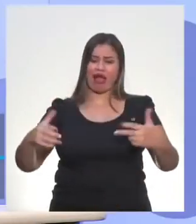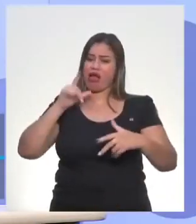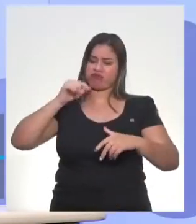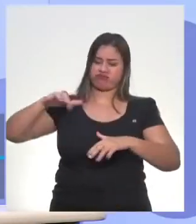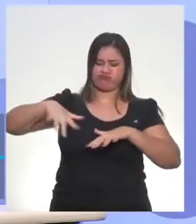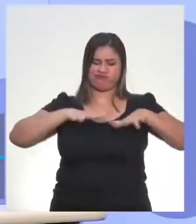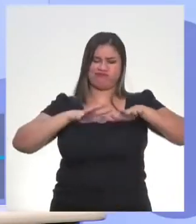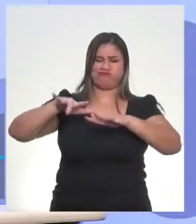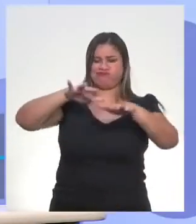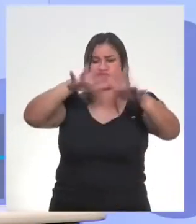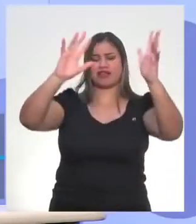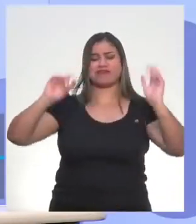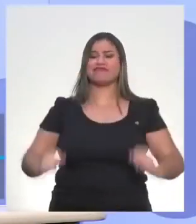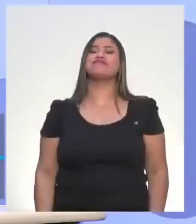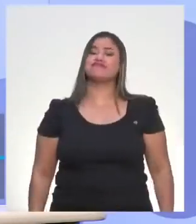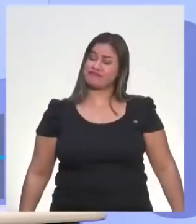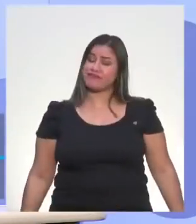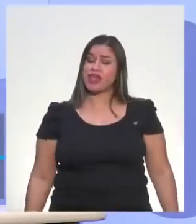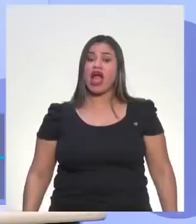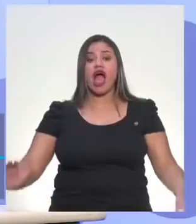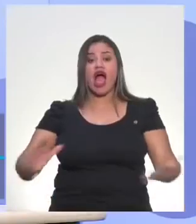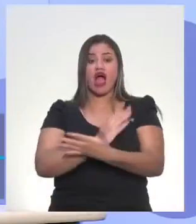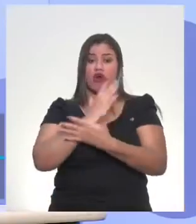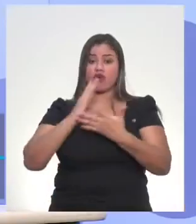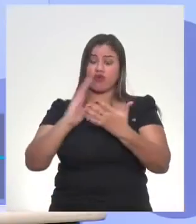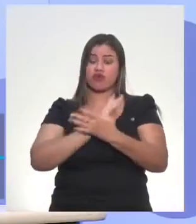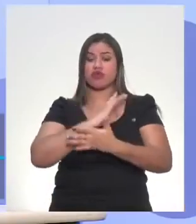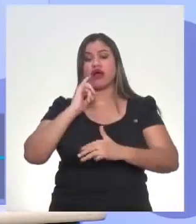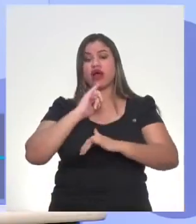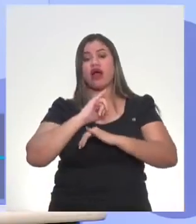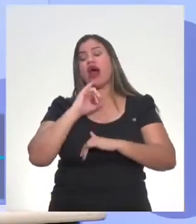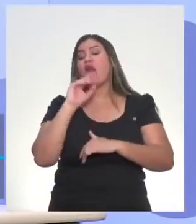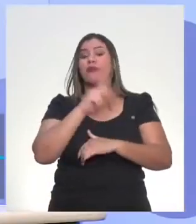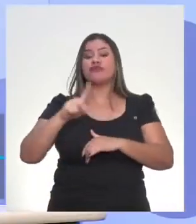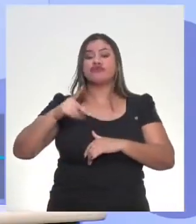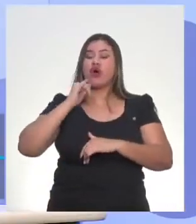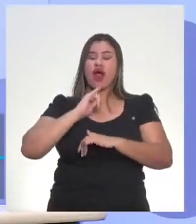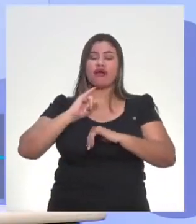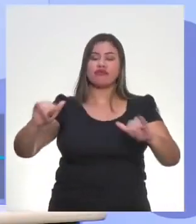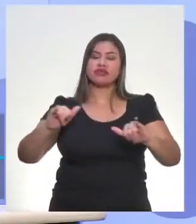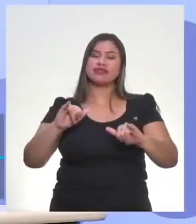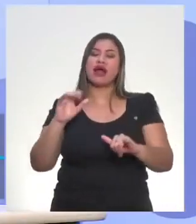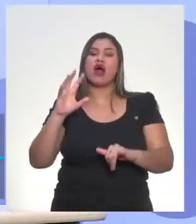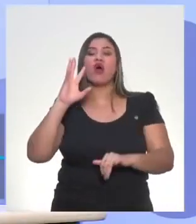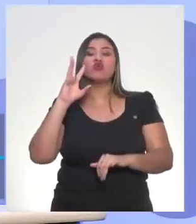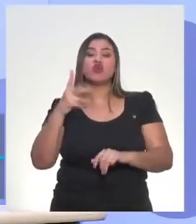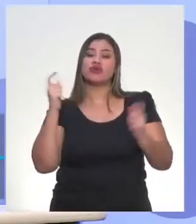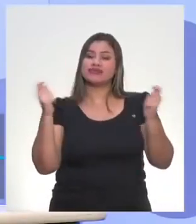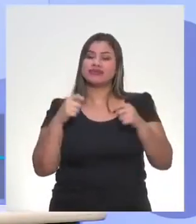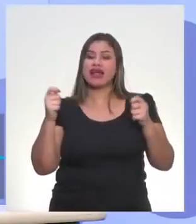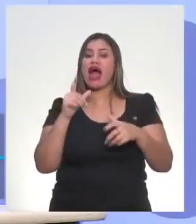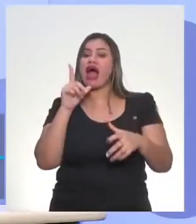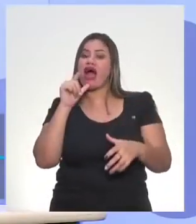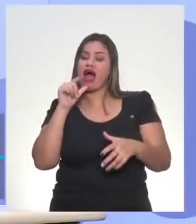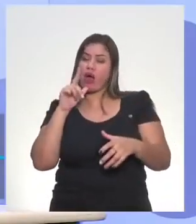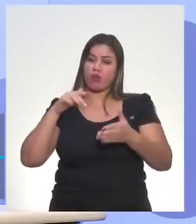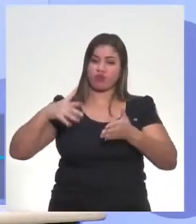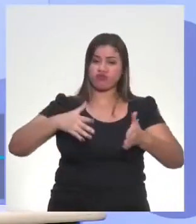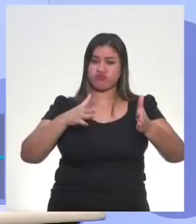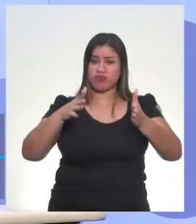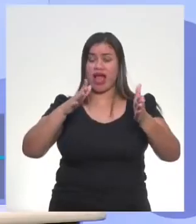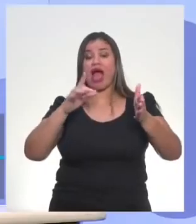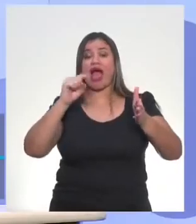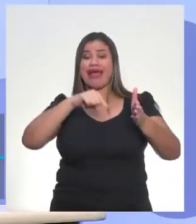próprio lembrando aqui, né, que tem solução rio poluído, né? Existem lugares no mundo, né, em que rios foram recuperados, né?